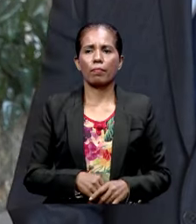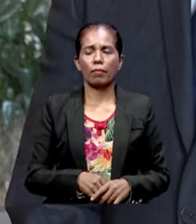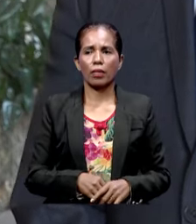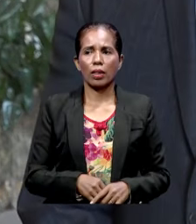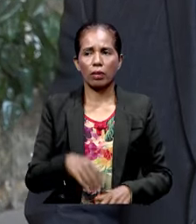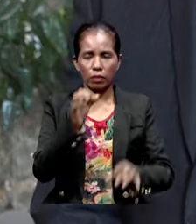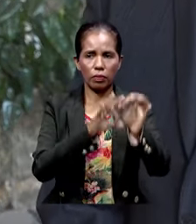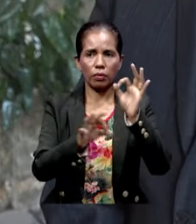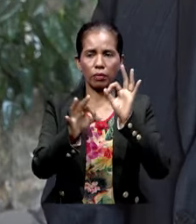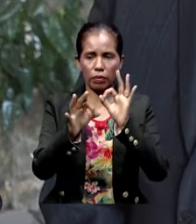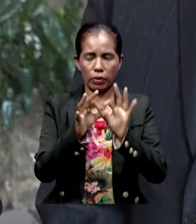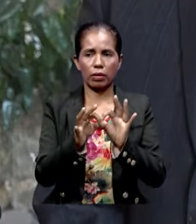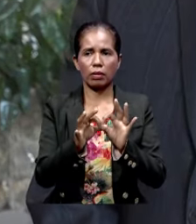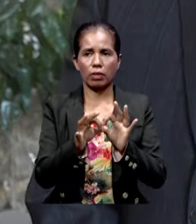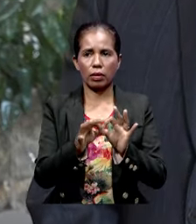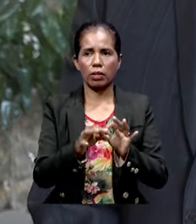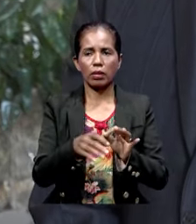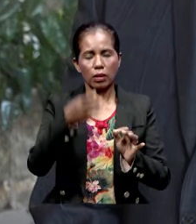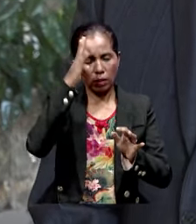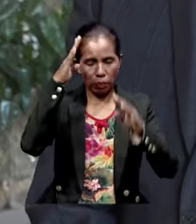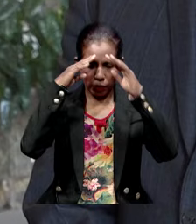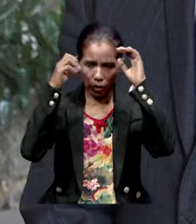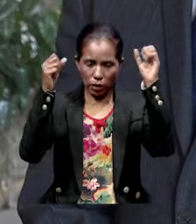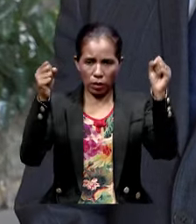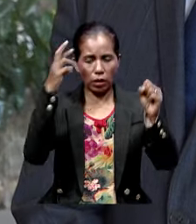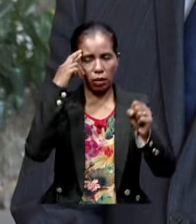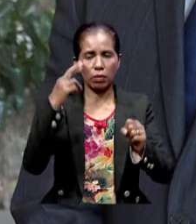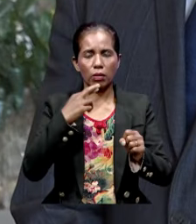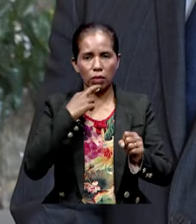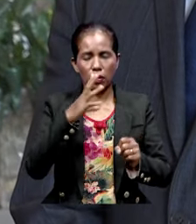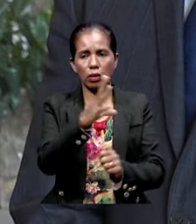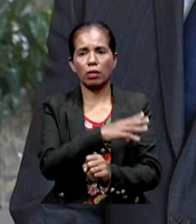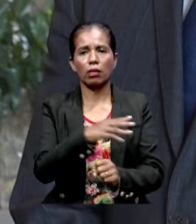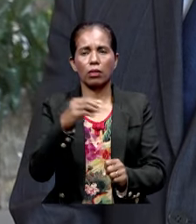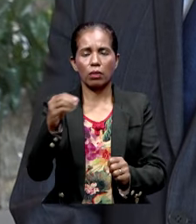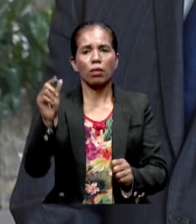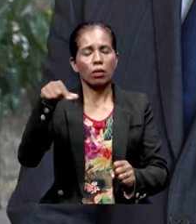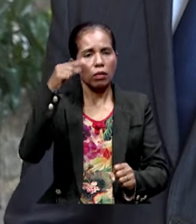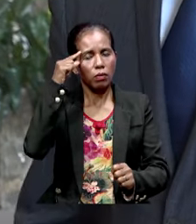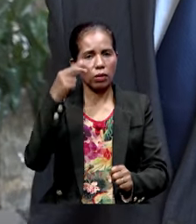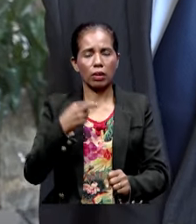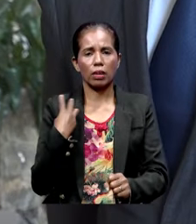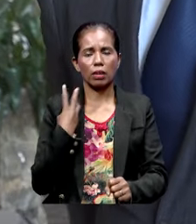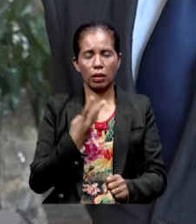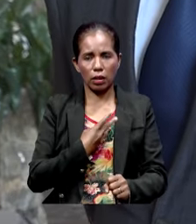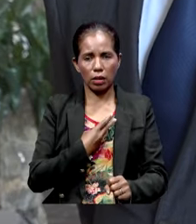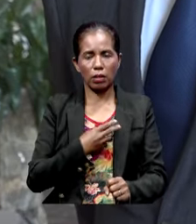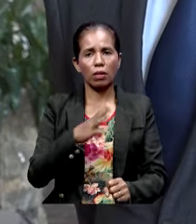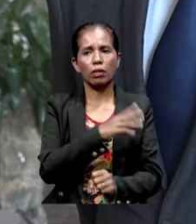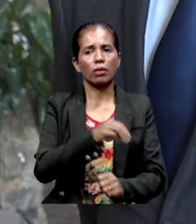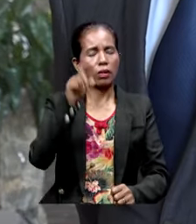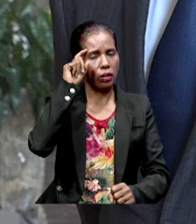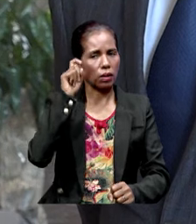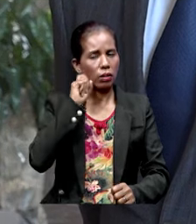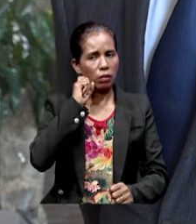confiança no seu presidente da República, Dr. José Ramos Horta, no governo italiano, Mão Xanana,